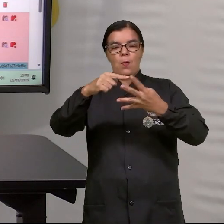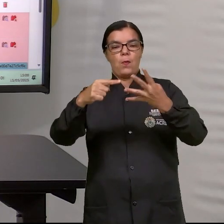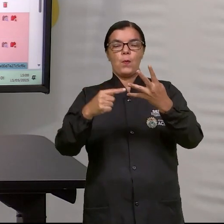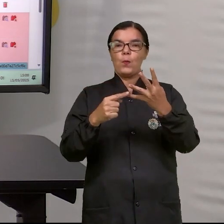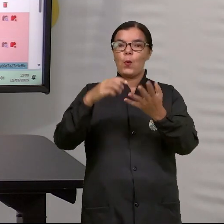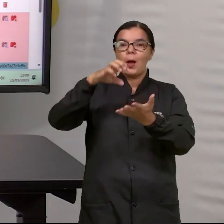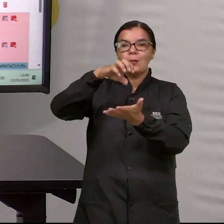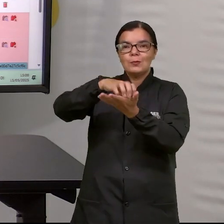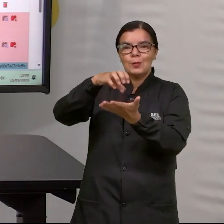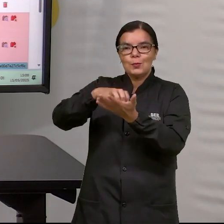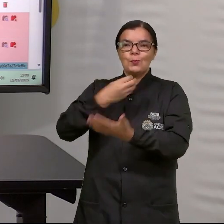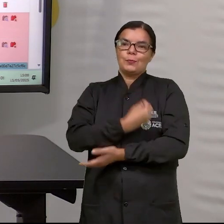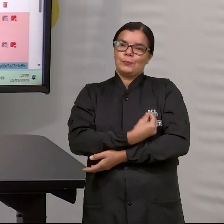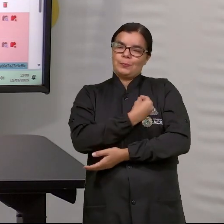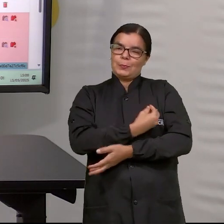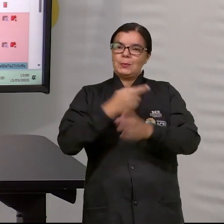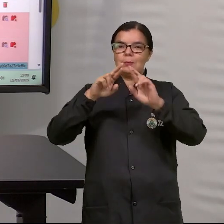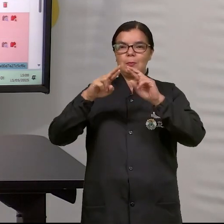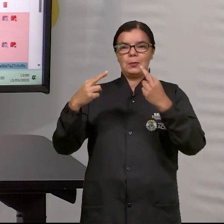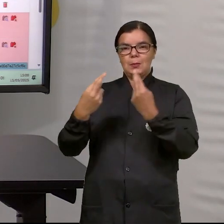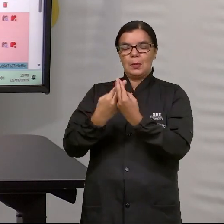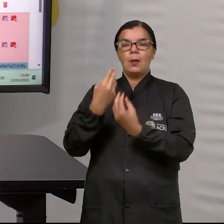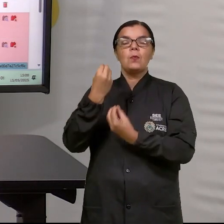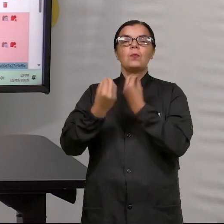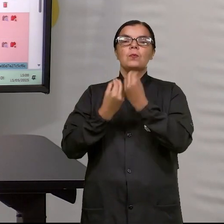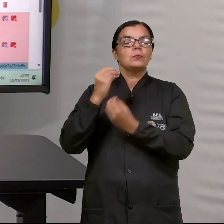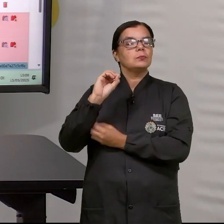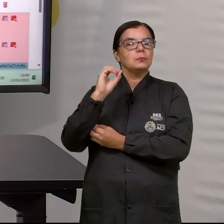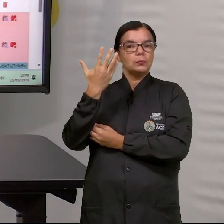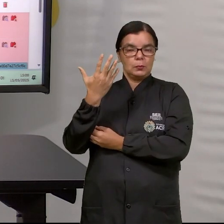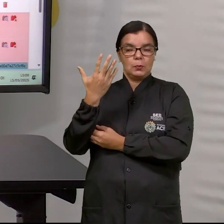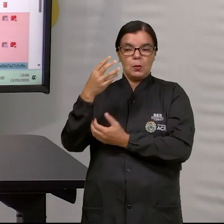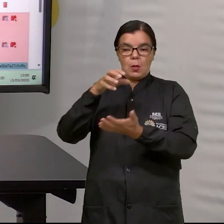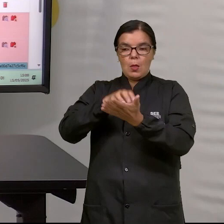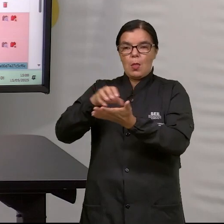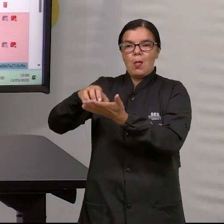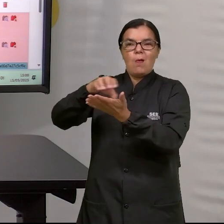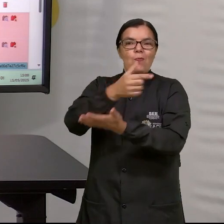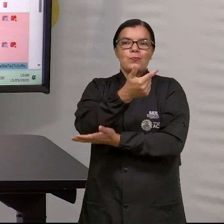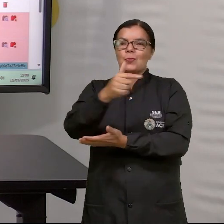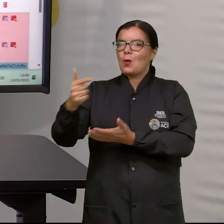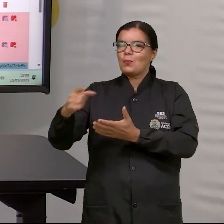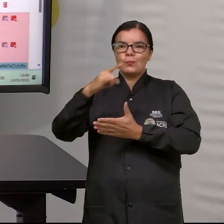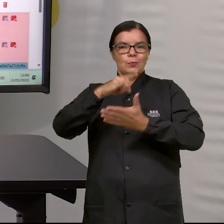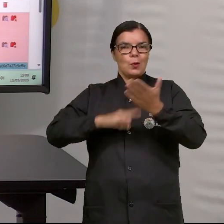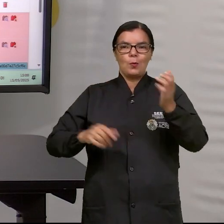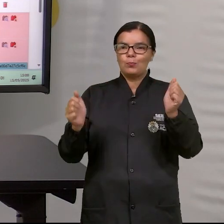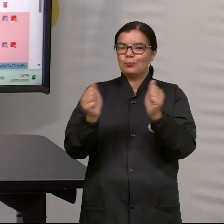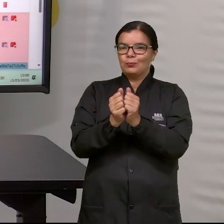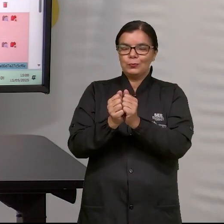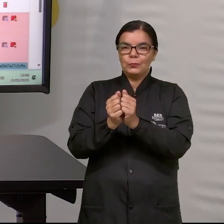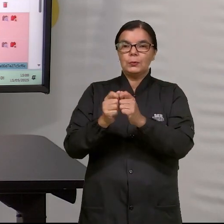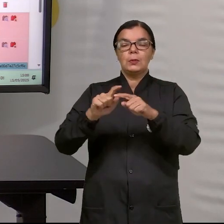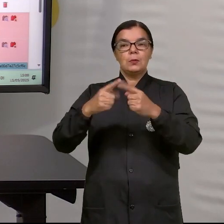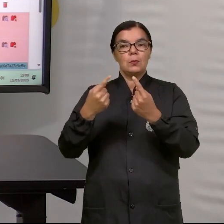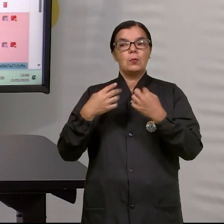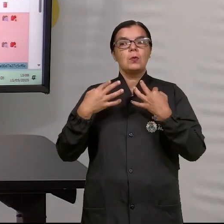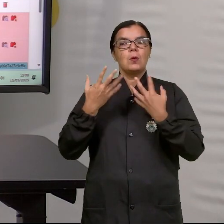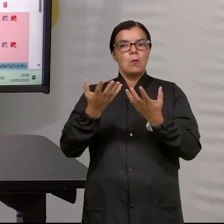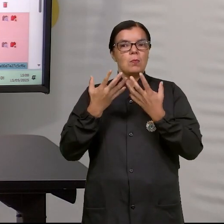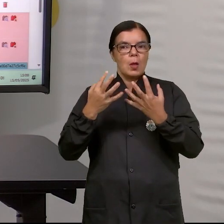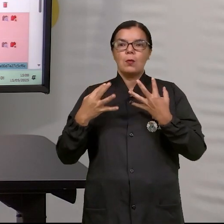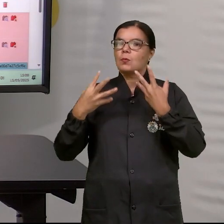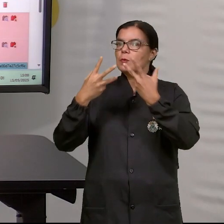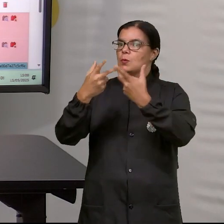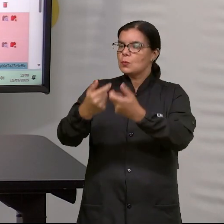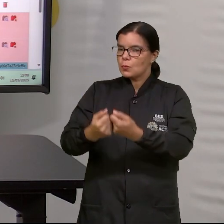vão participar dessa reunião. E acontece que aqueles setores, eles não têm esse processo juntamente com eles. Mas eu quero que todo mundo que